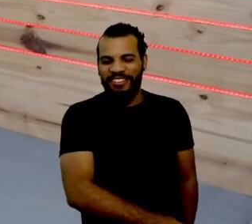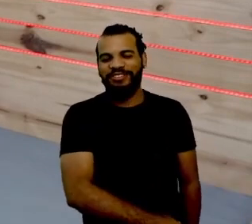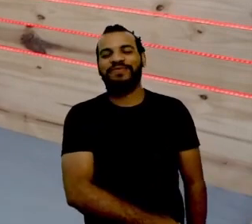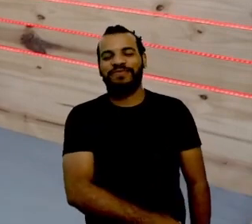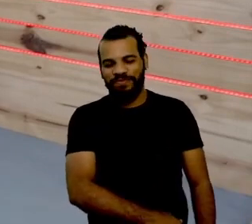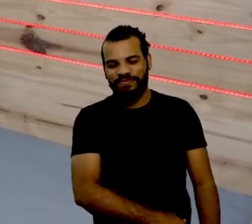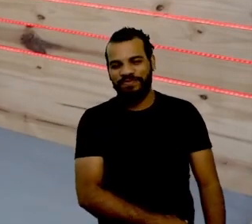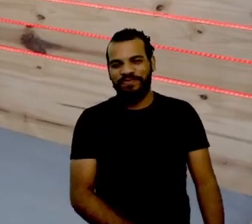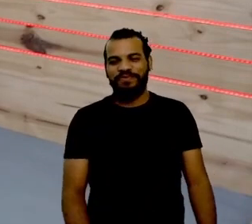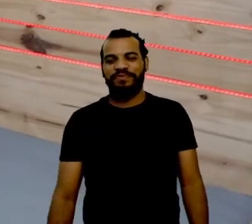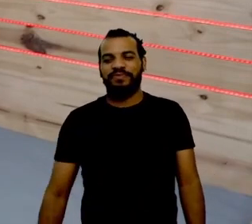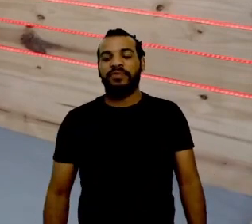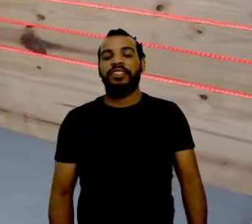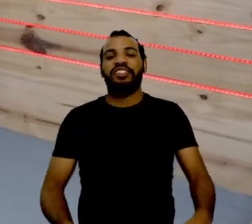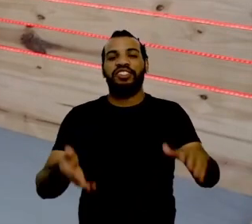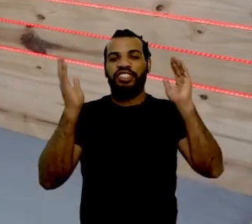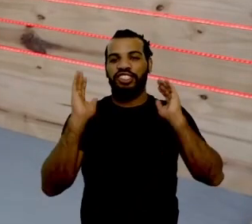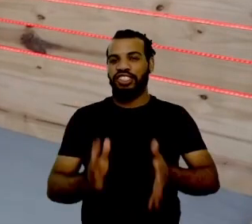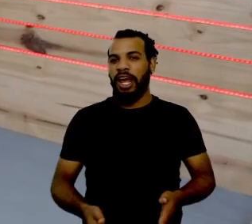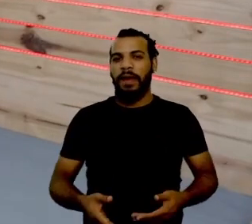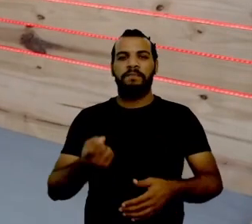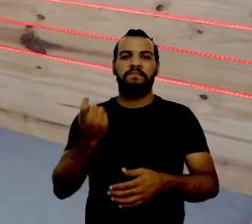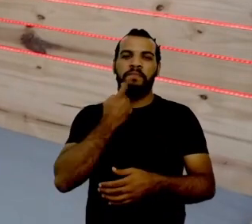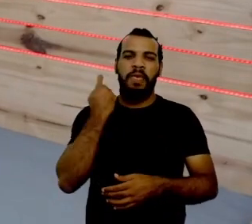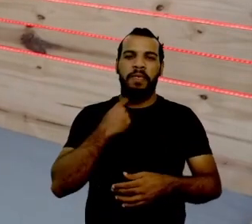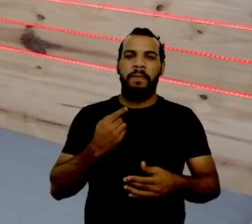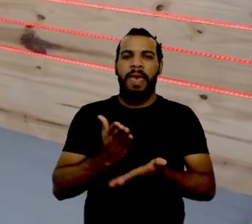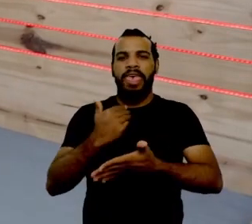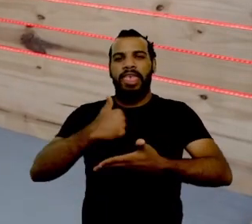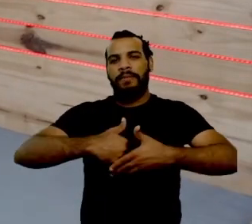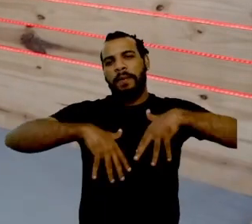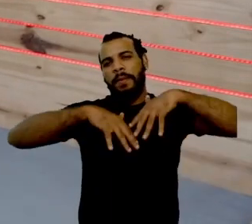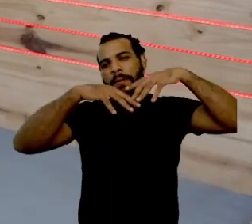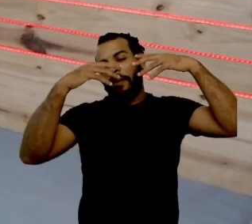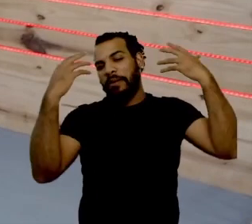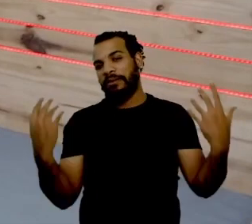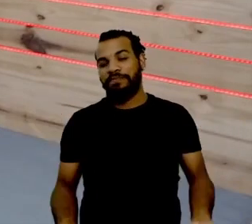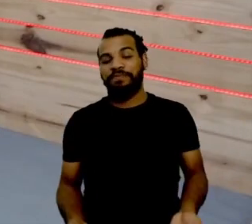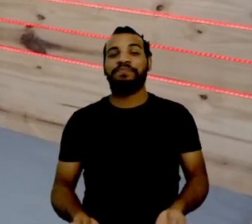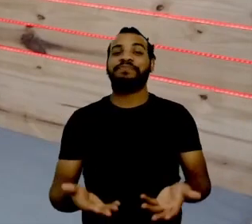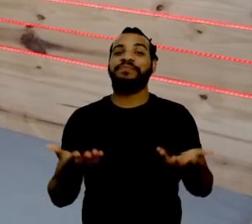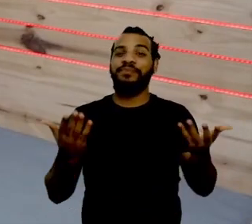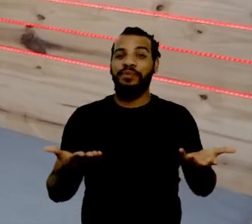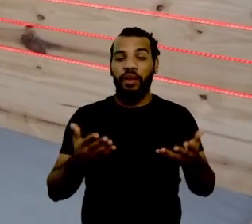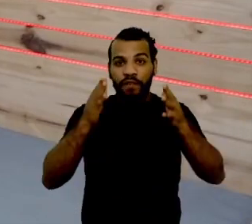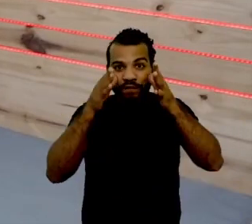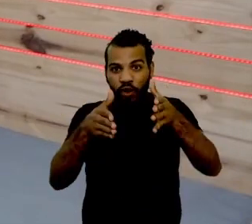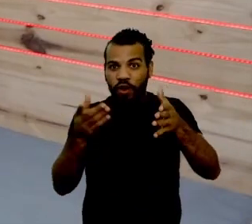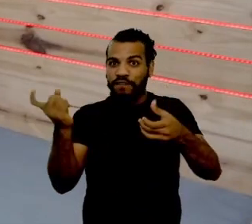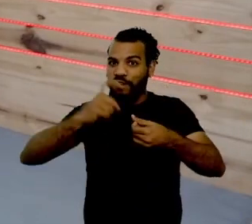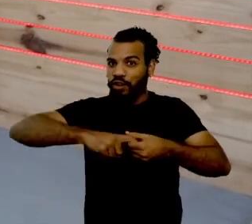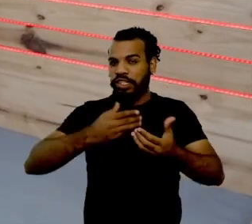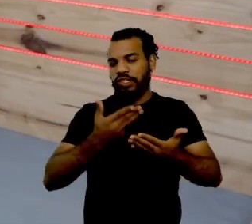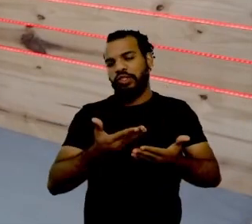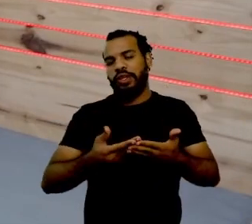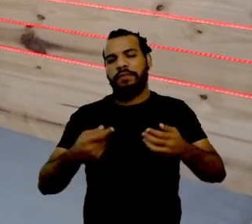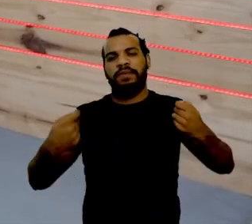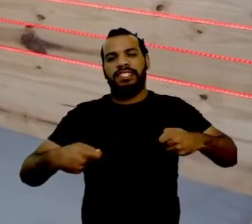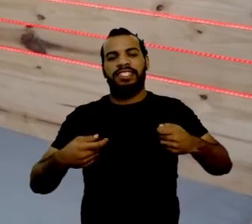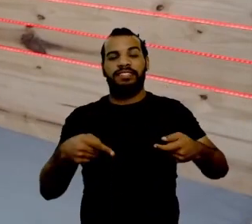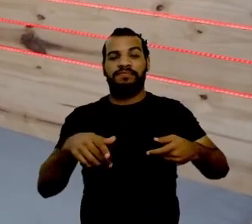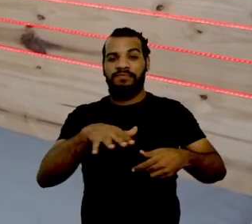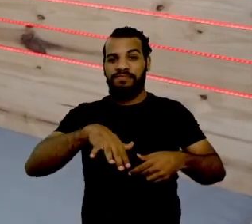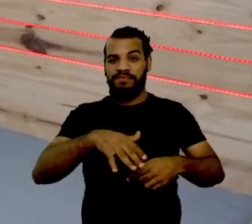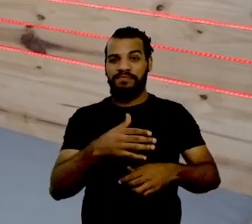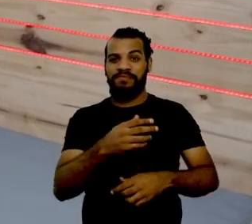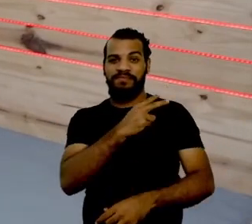Já teve o bacalhau, o batata e tudo mais. Vamos agora focar os estudos direcionados para